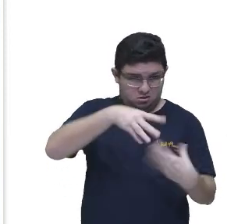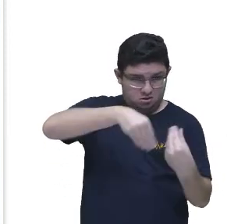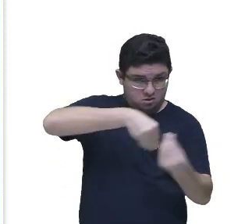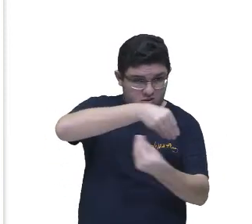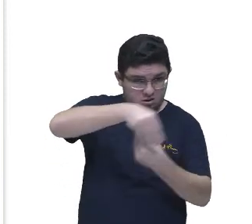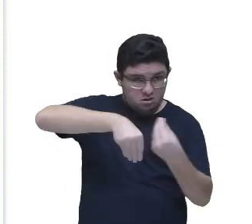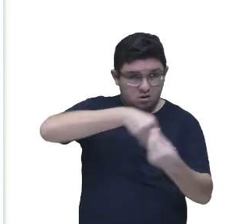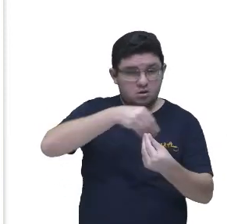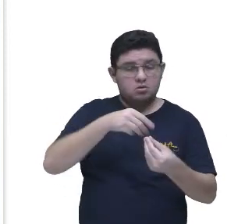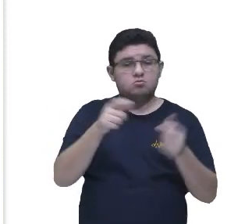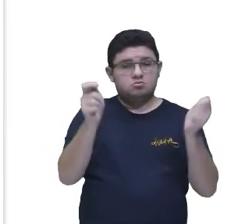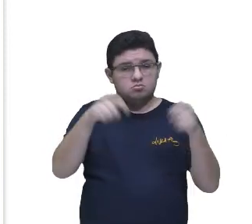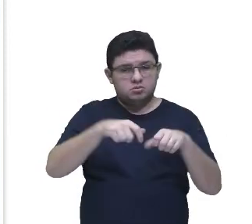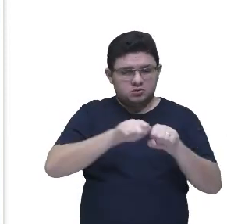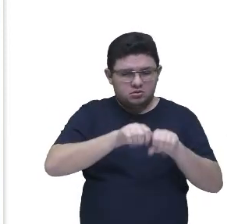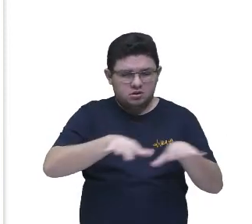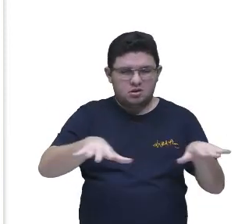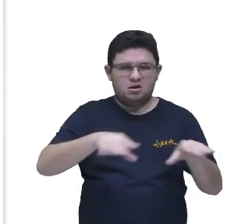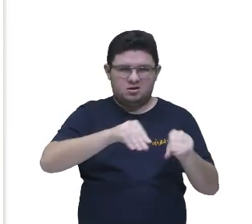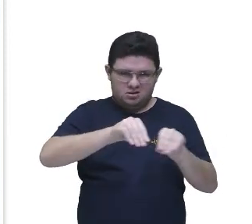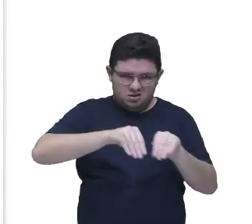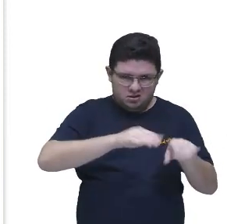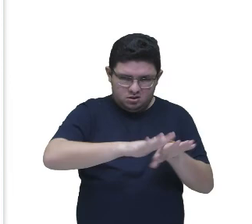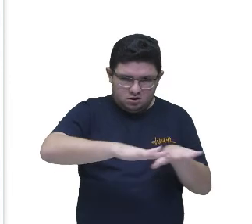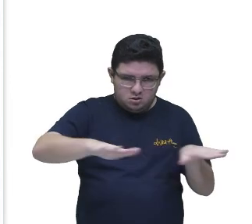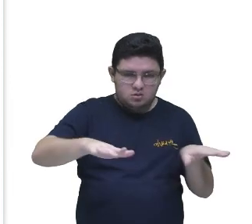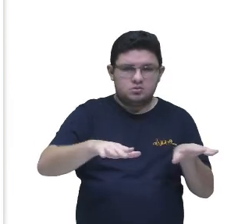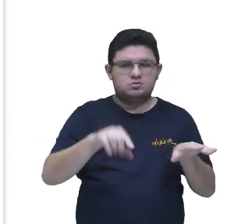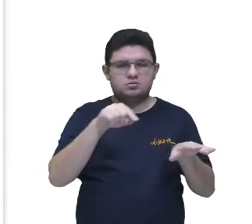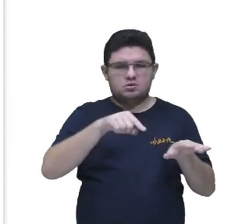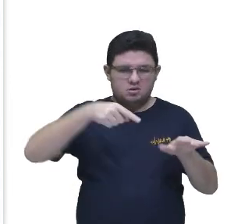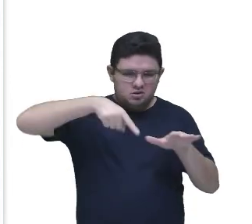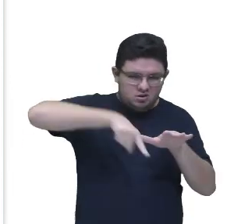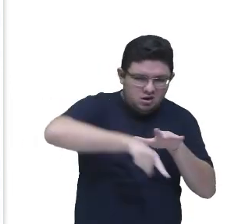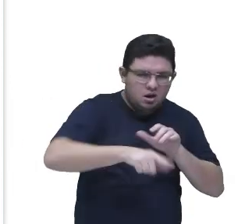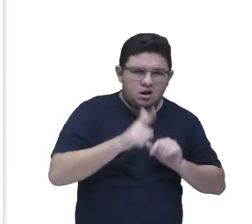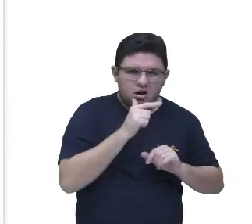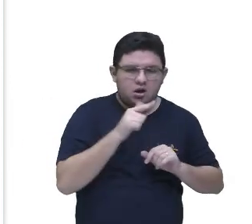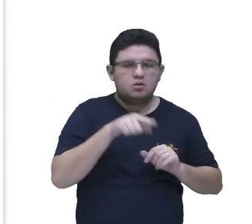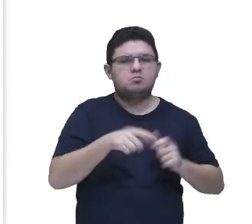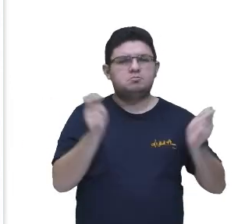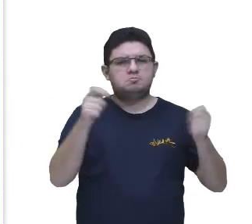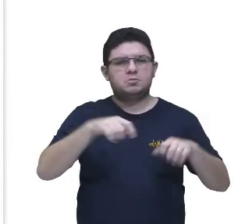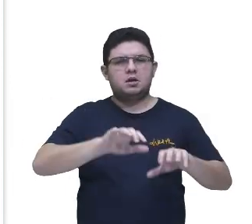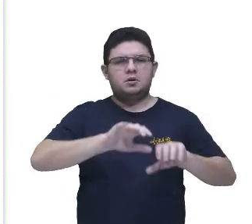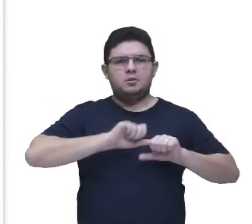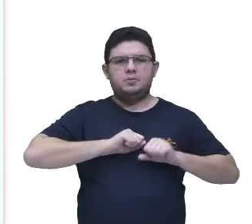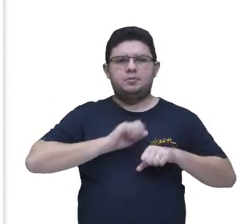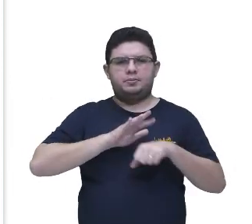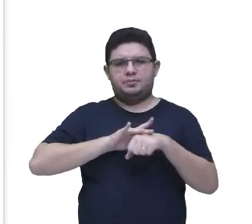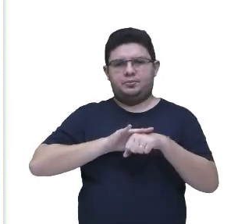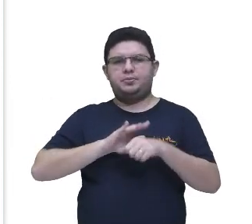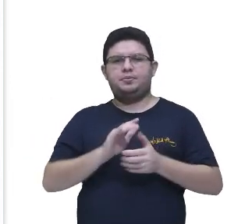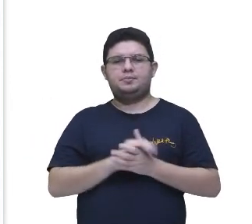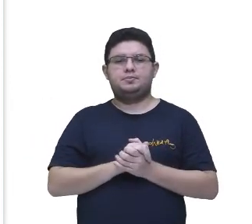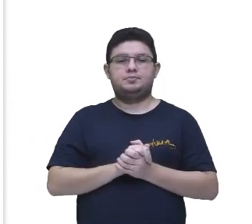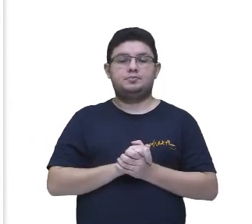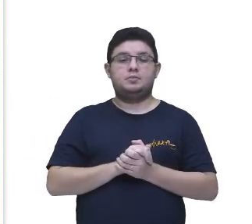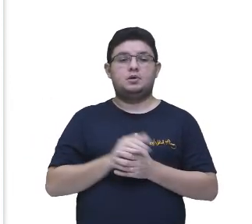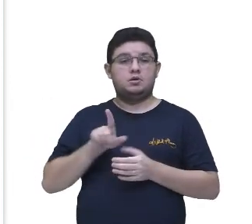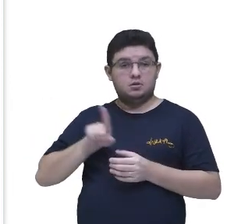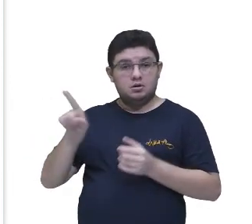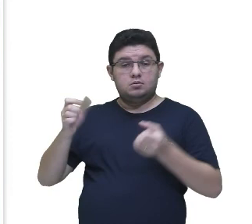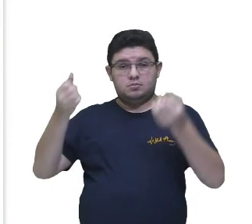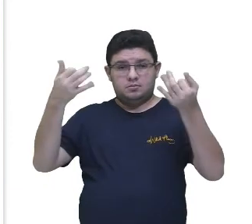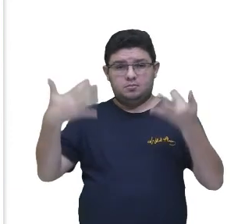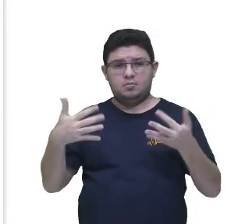orgânico, pode contaminar os lençóis freáticos e causar doenças. O que a gente pode comentar sobre essa questão? Que o lixo